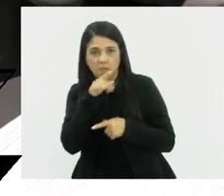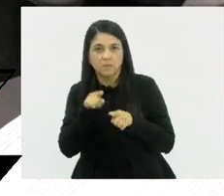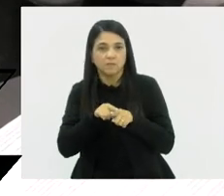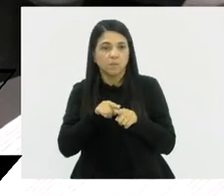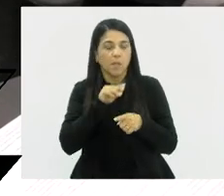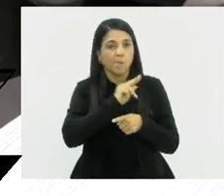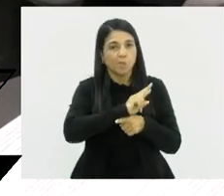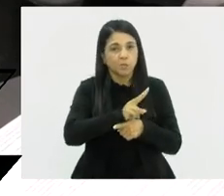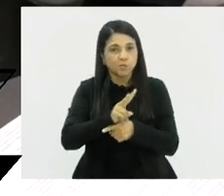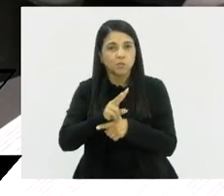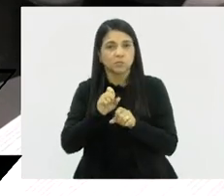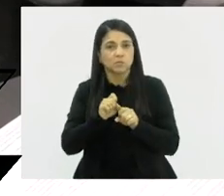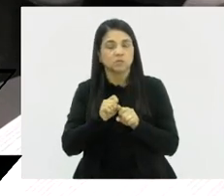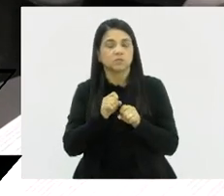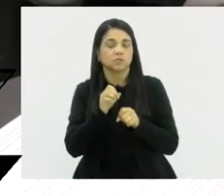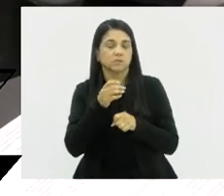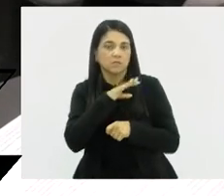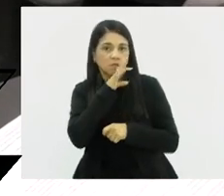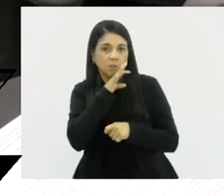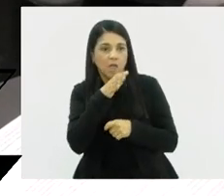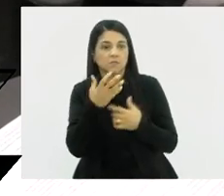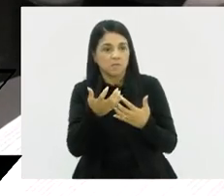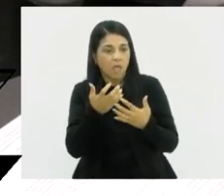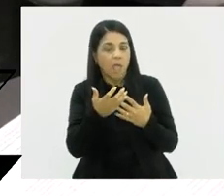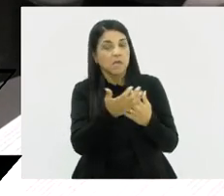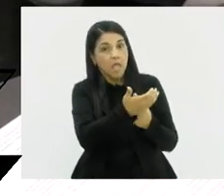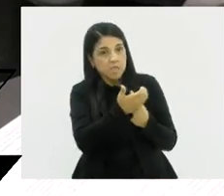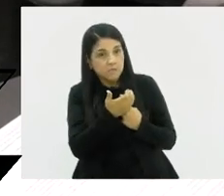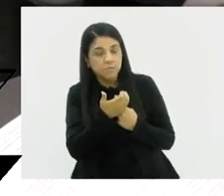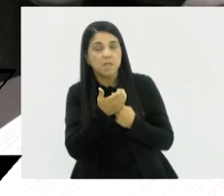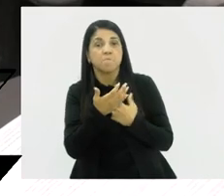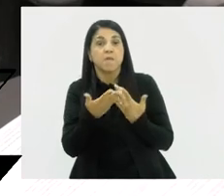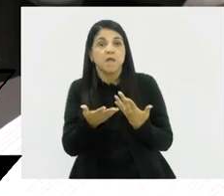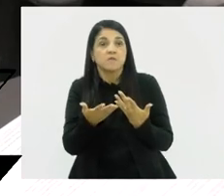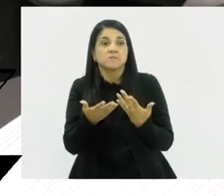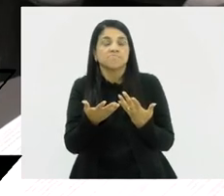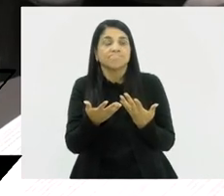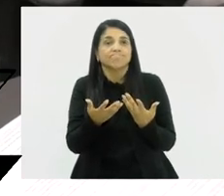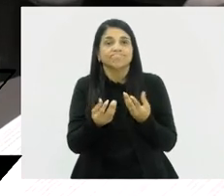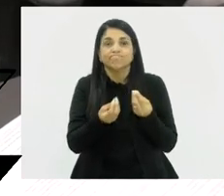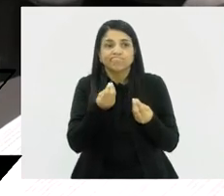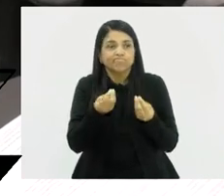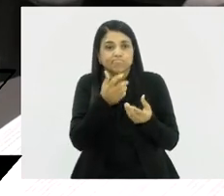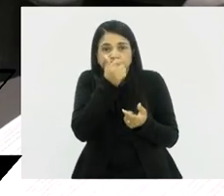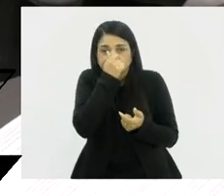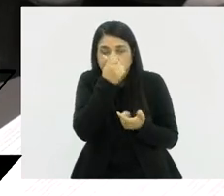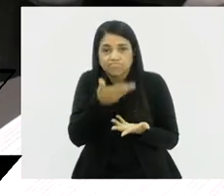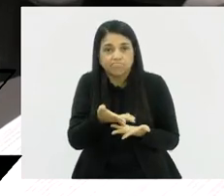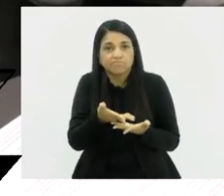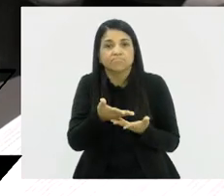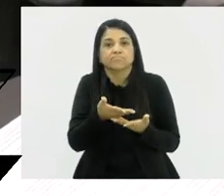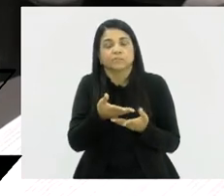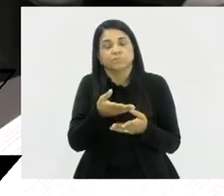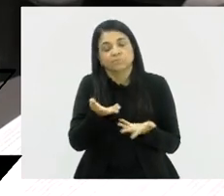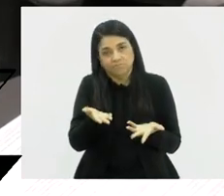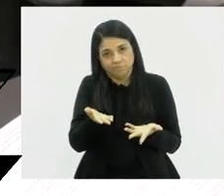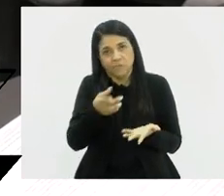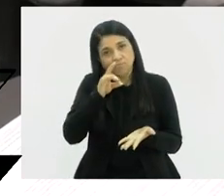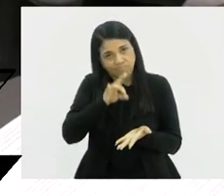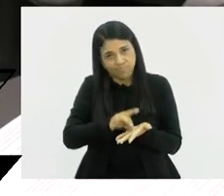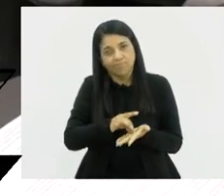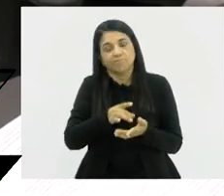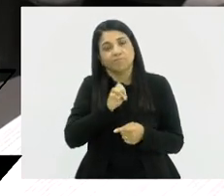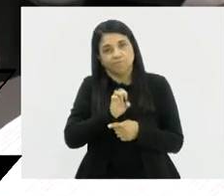que querem receber esses animais, mas já estão superlotados, porque essa é a realidade do Estado do Rio de Janeiro.